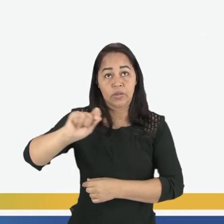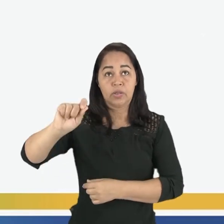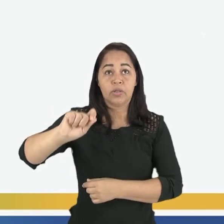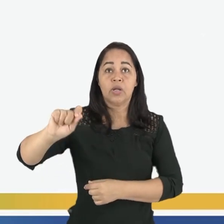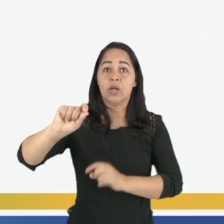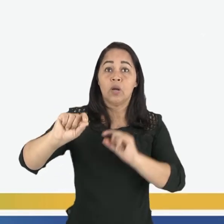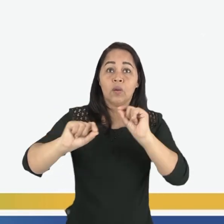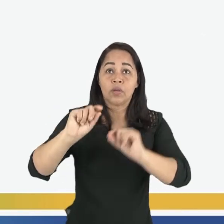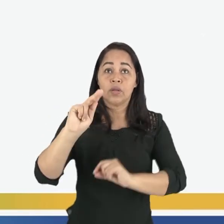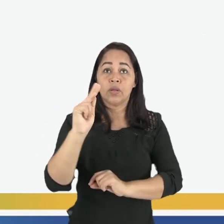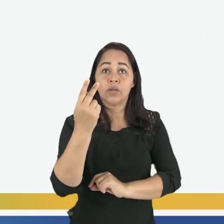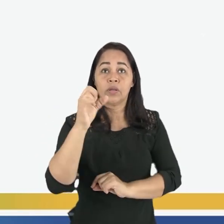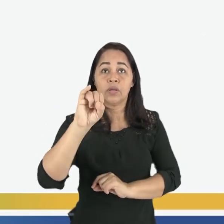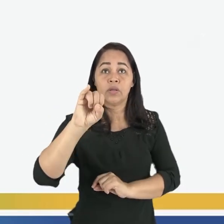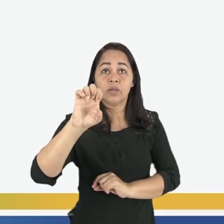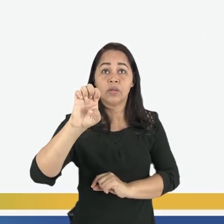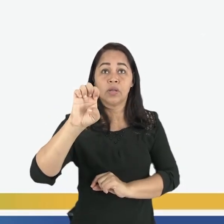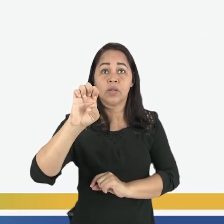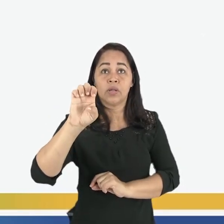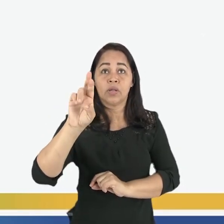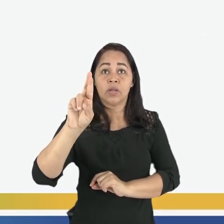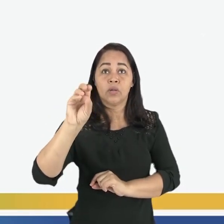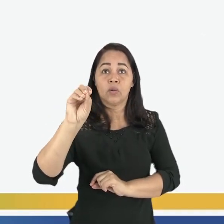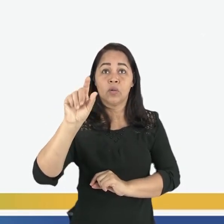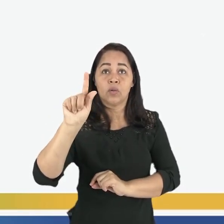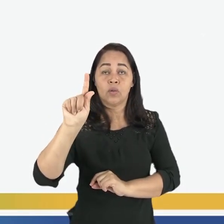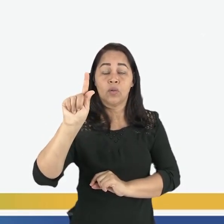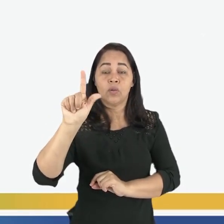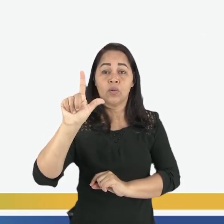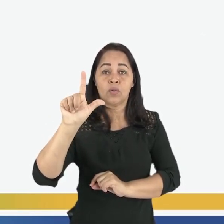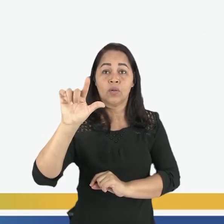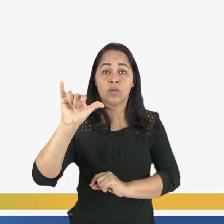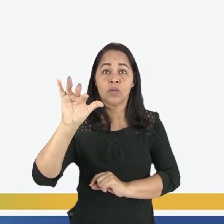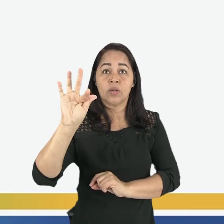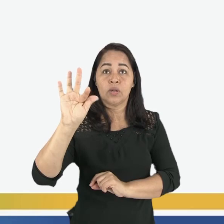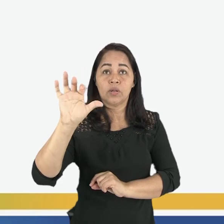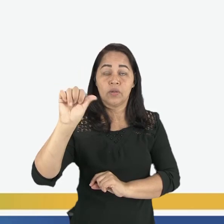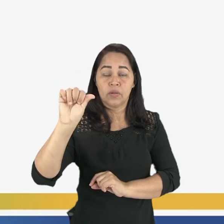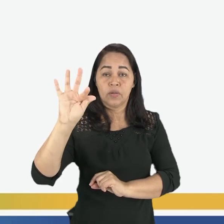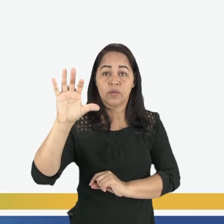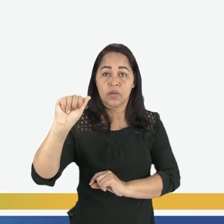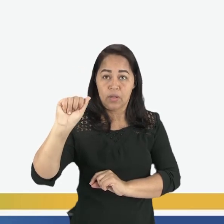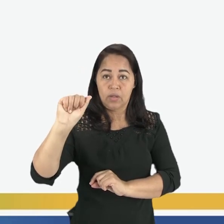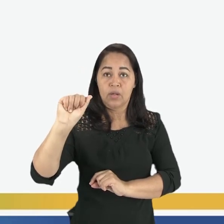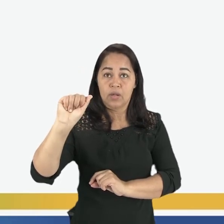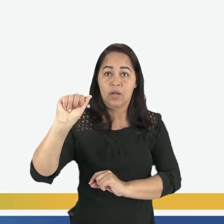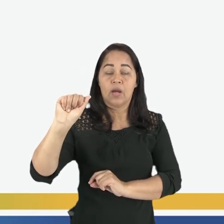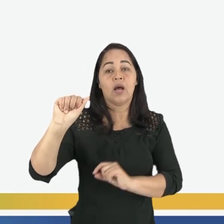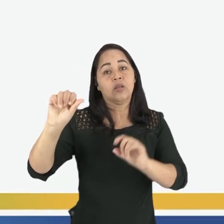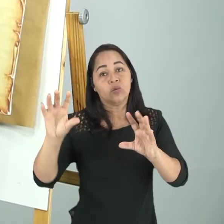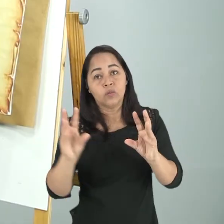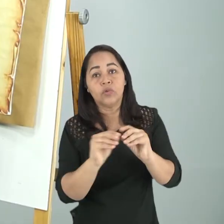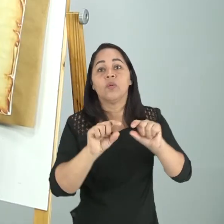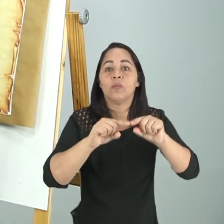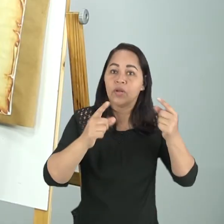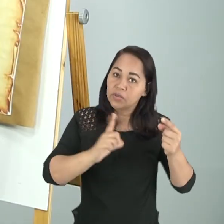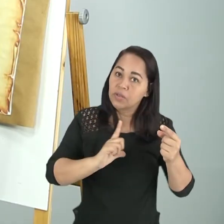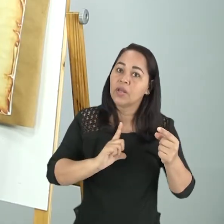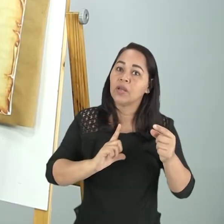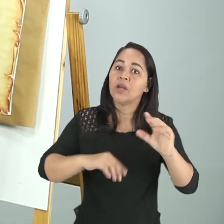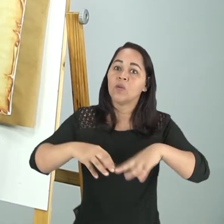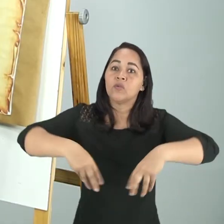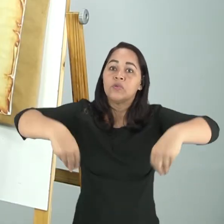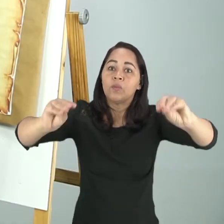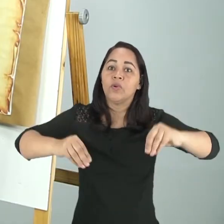é considerada morta, porém ainda é possível encontrar vestígios dessa forma de escrita em alguns artesanatos,